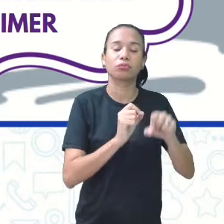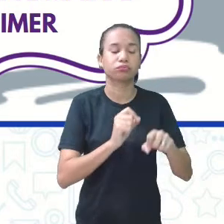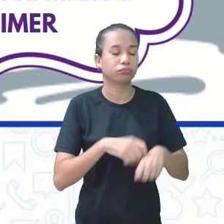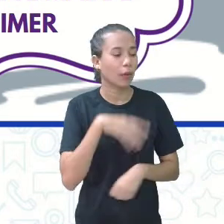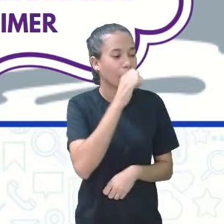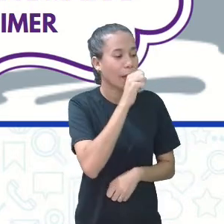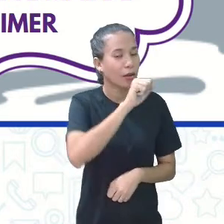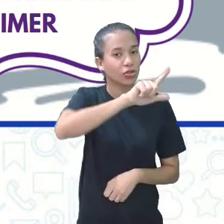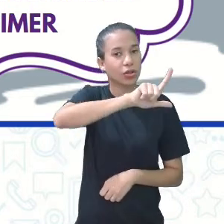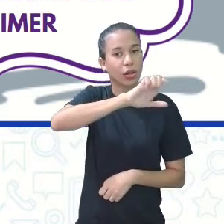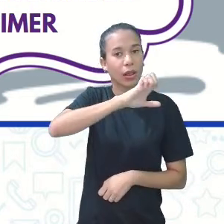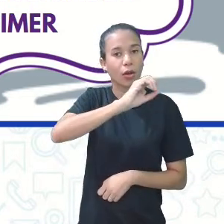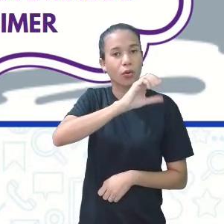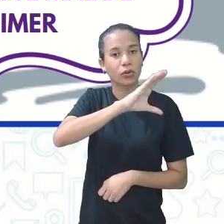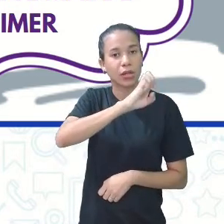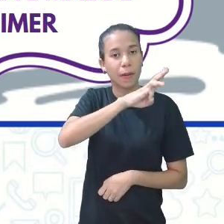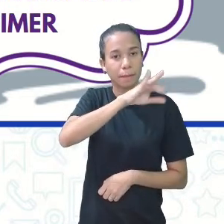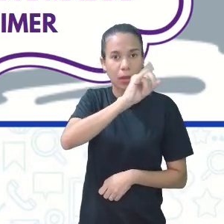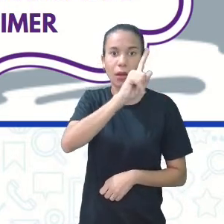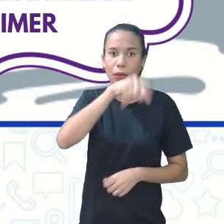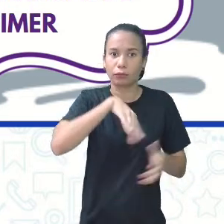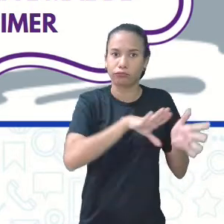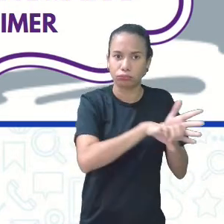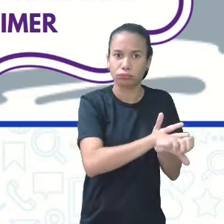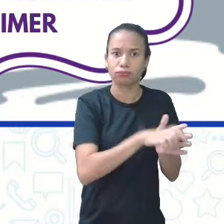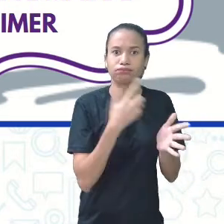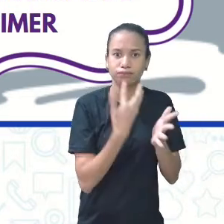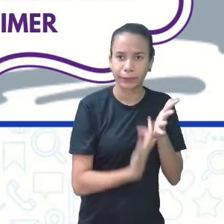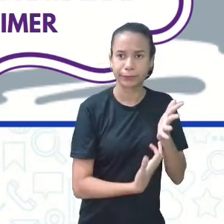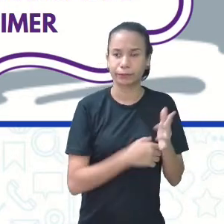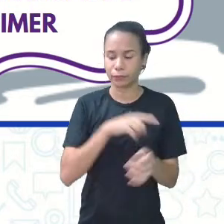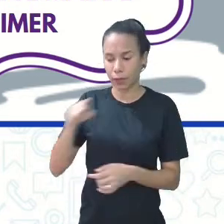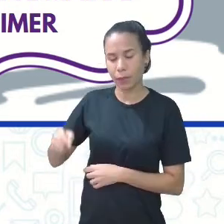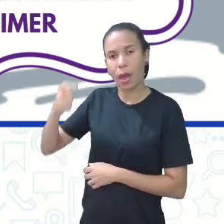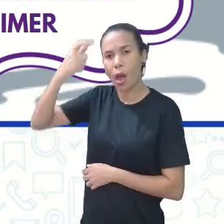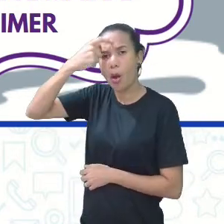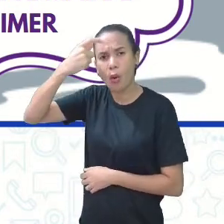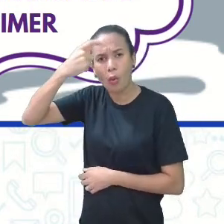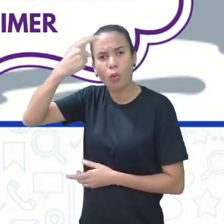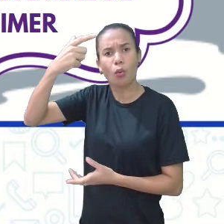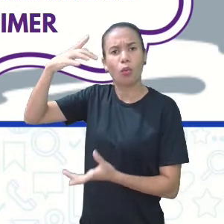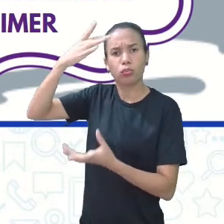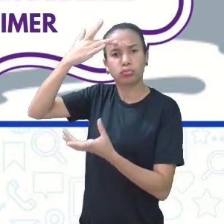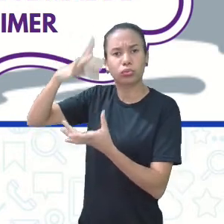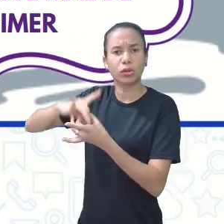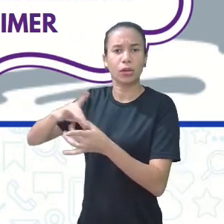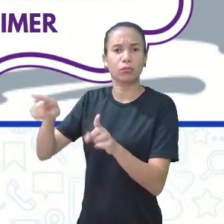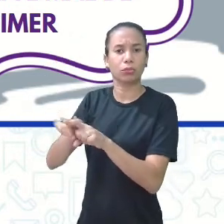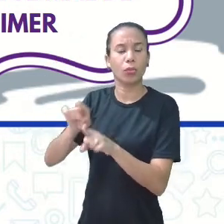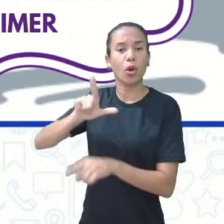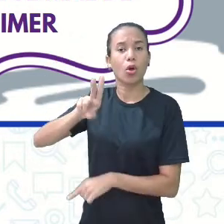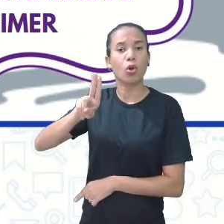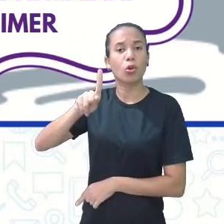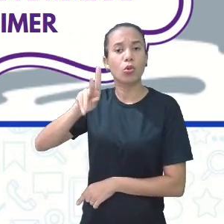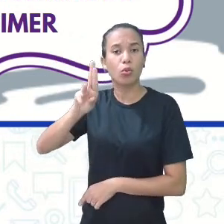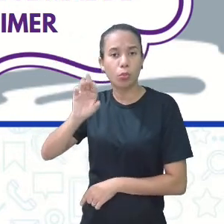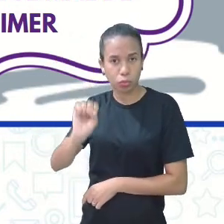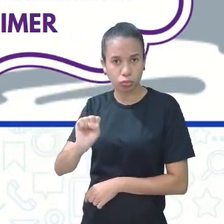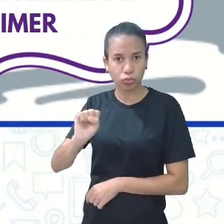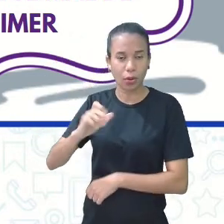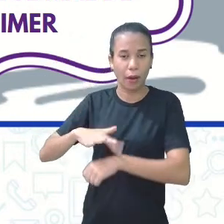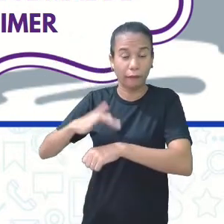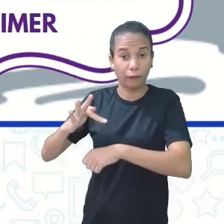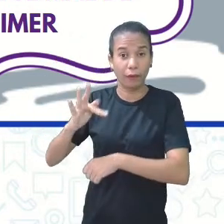à leucemia e também a conscientização e prevenção ao lúpus, à fibromialgia e o